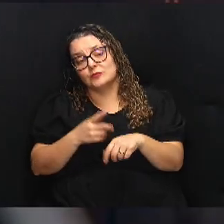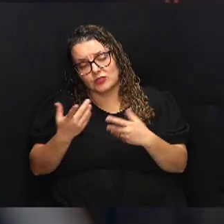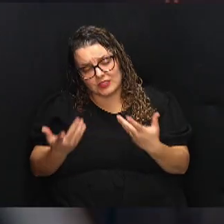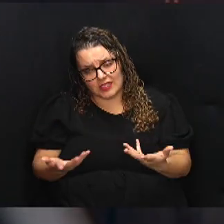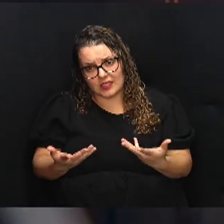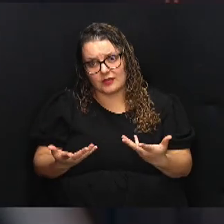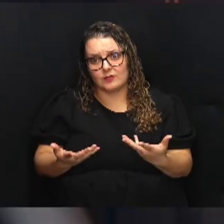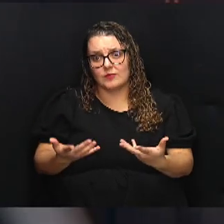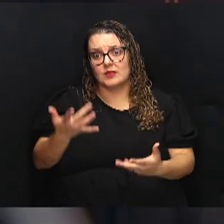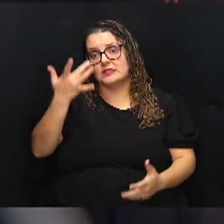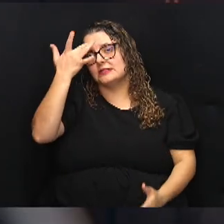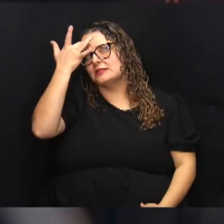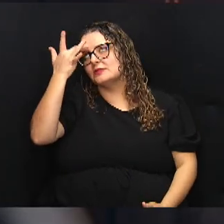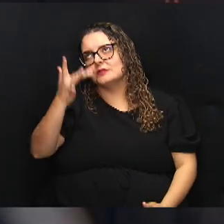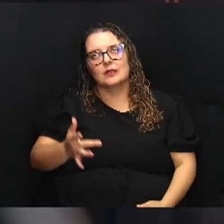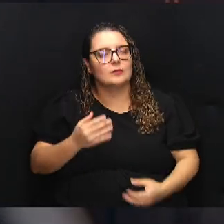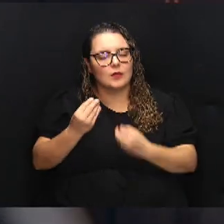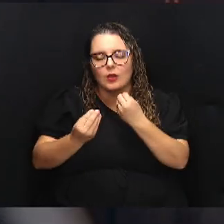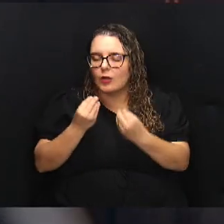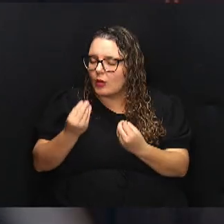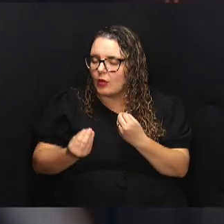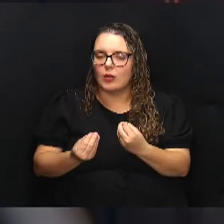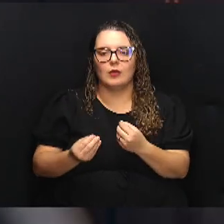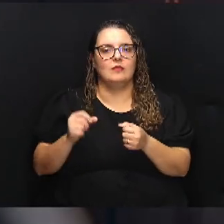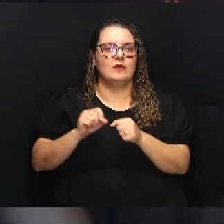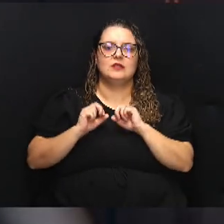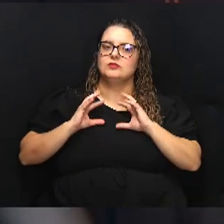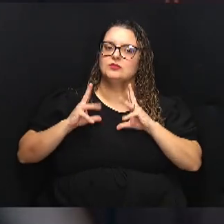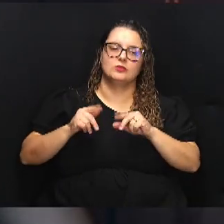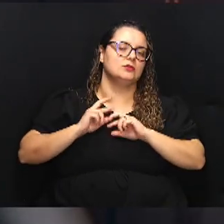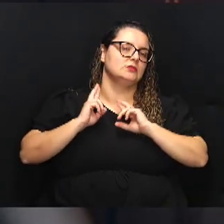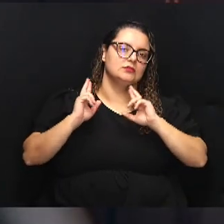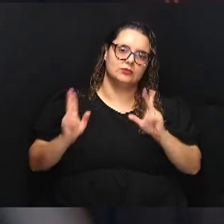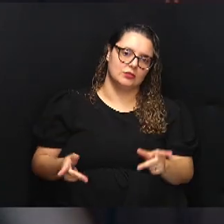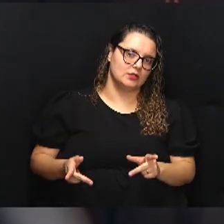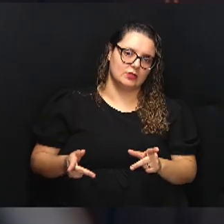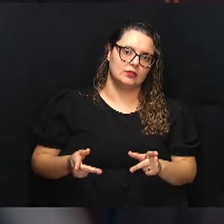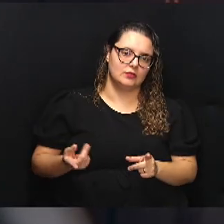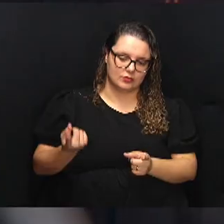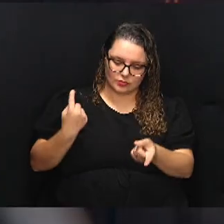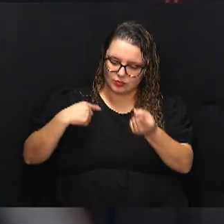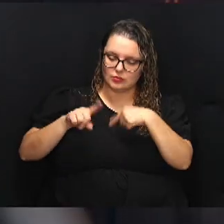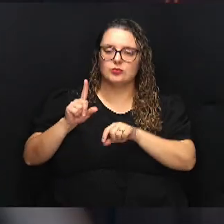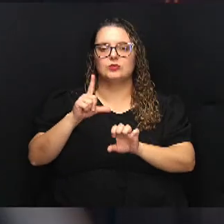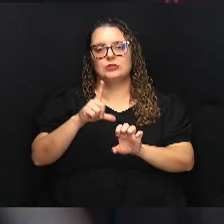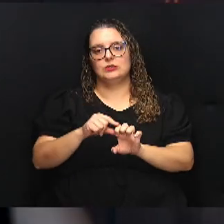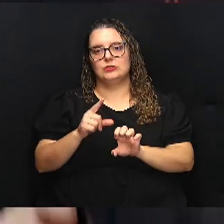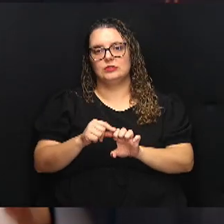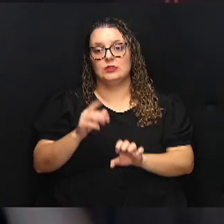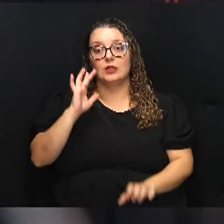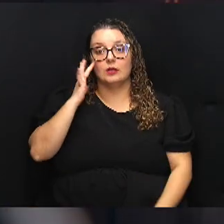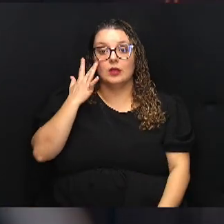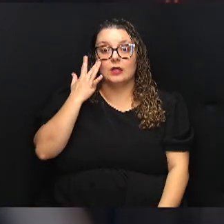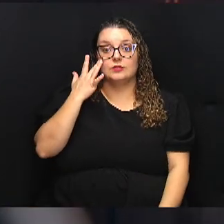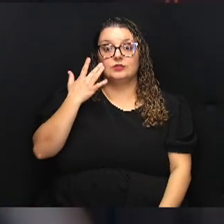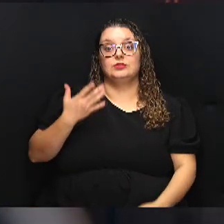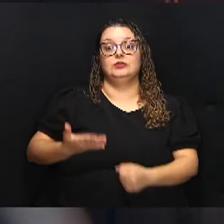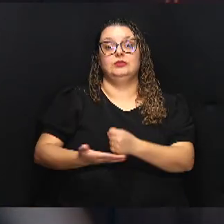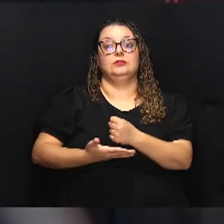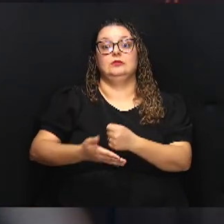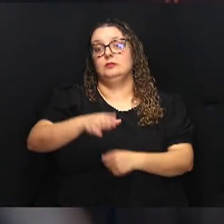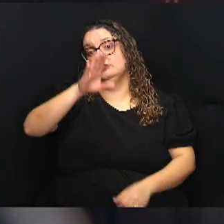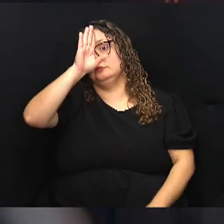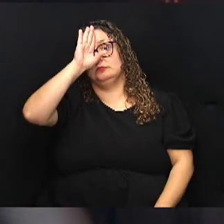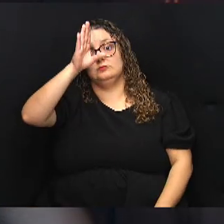Vocês não têm noção como isso faz toda a diferença no sucesso do empreender. Eu acho que ele é o meu pilar